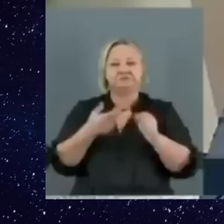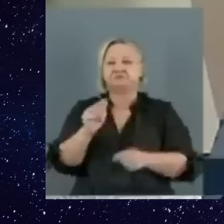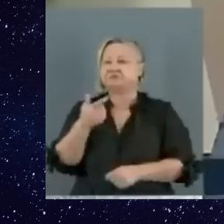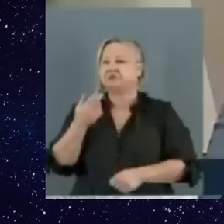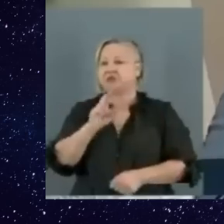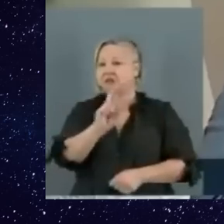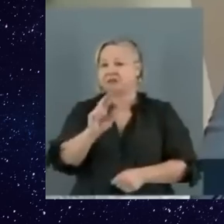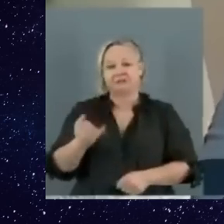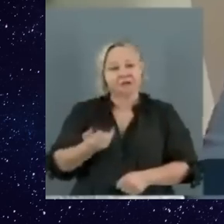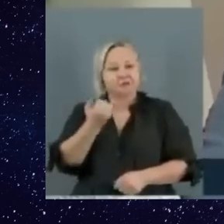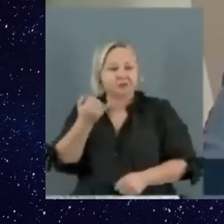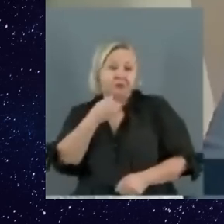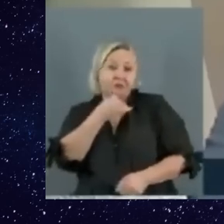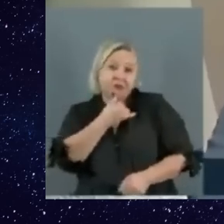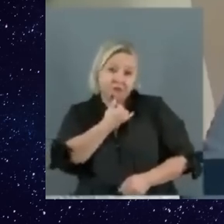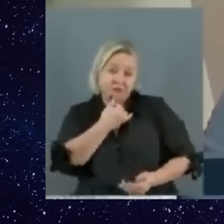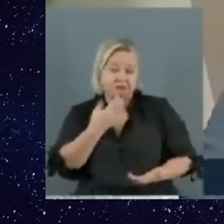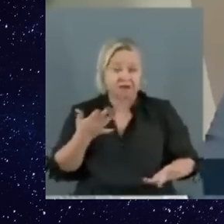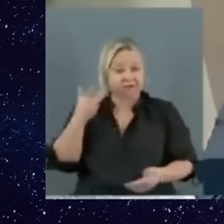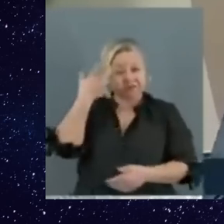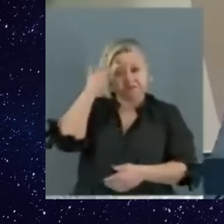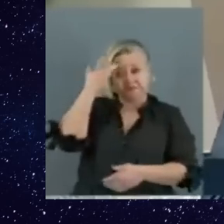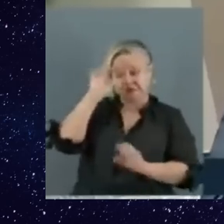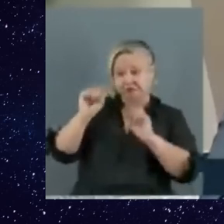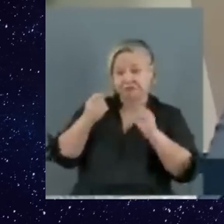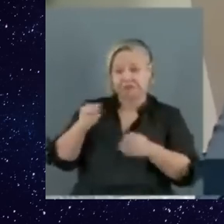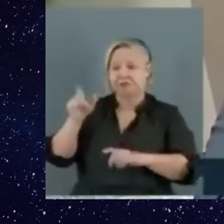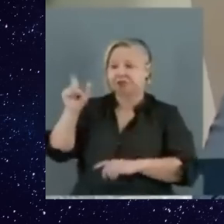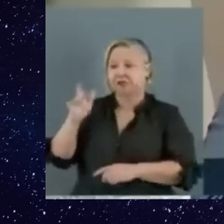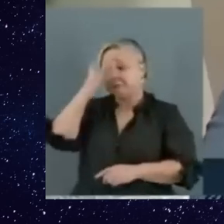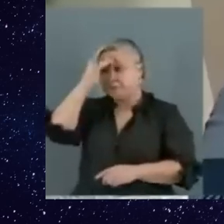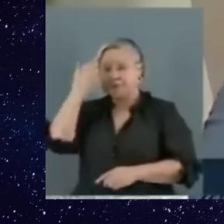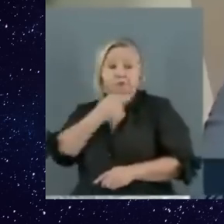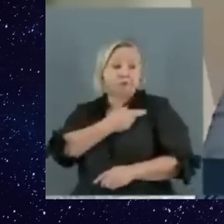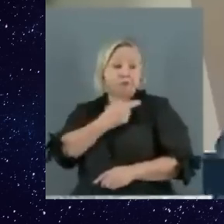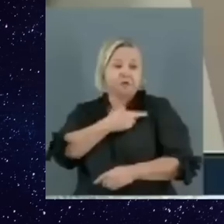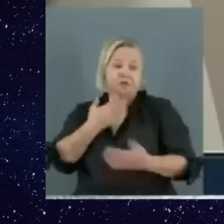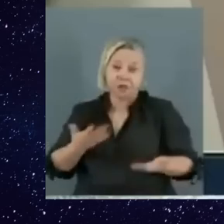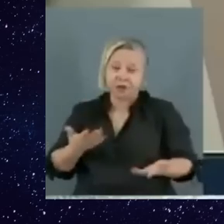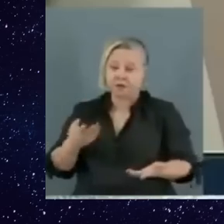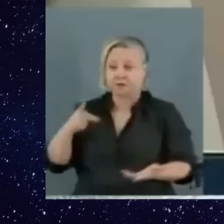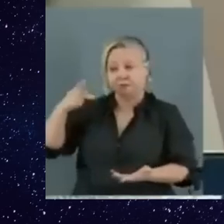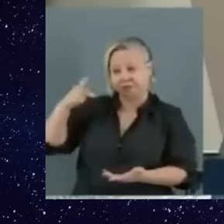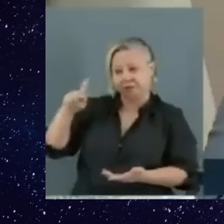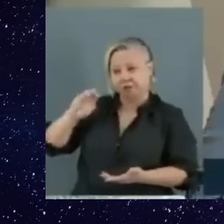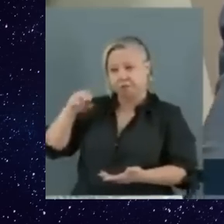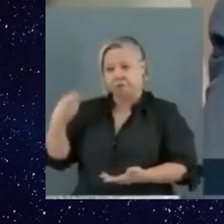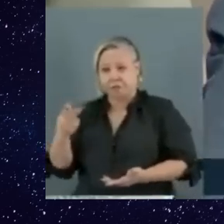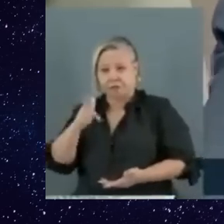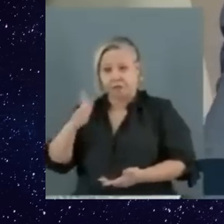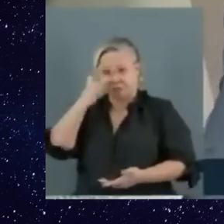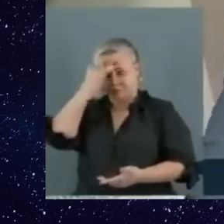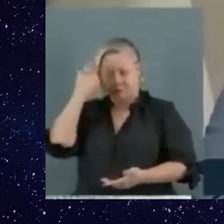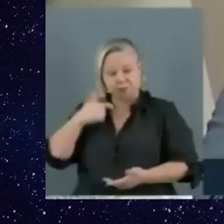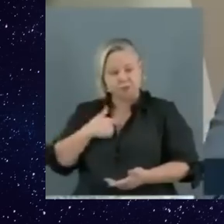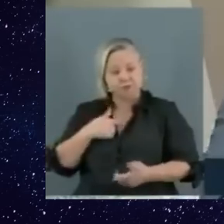importantes, infelizmente, eu não sei de quem foi a responsabilidade, se sua ou de outras pessoas, mas nós temos uma visão diferente, eu estou